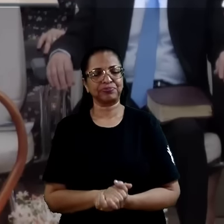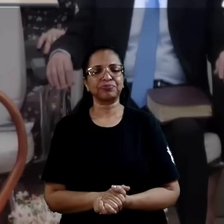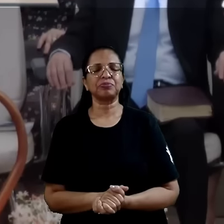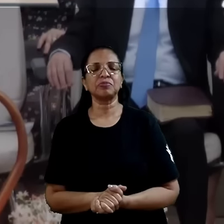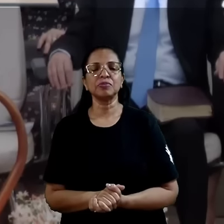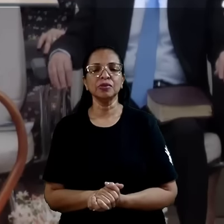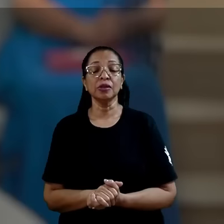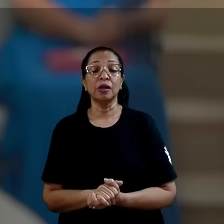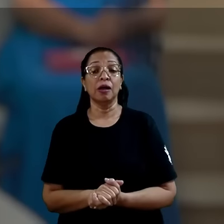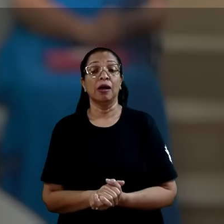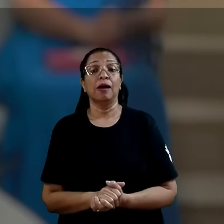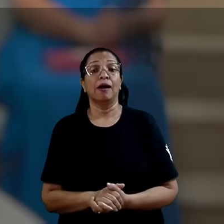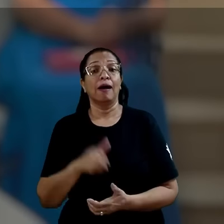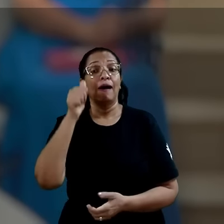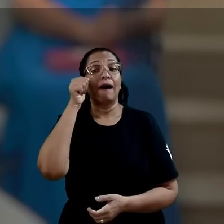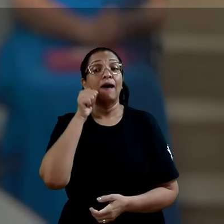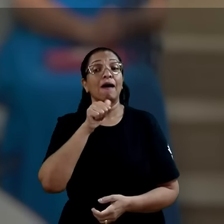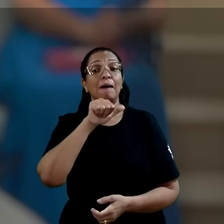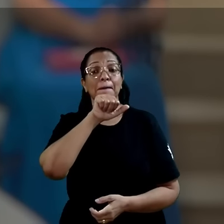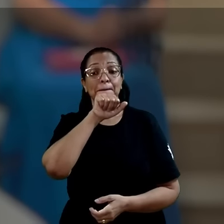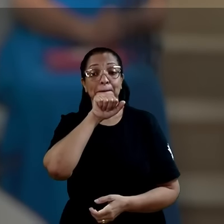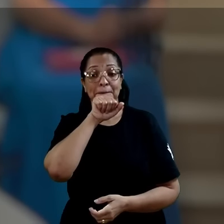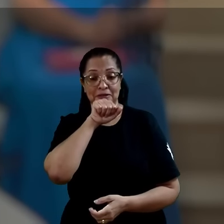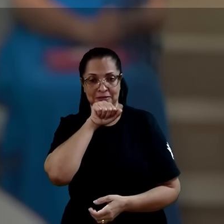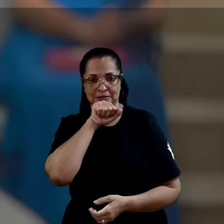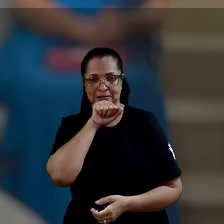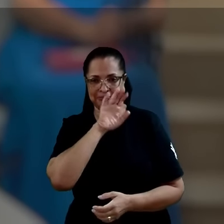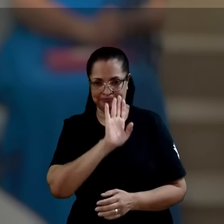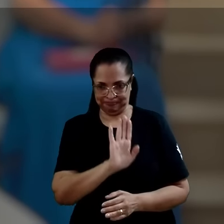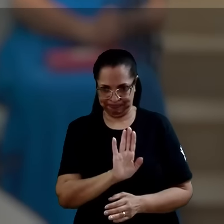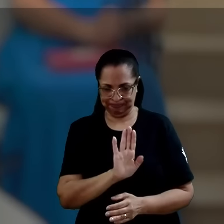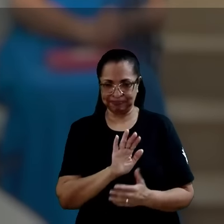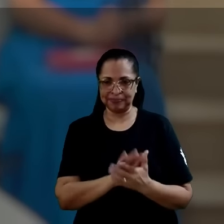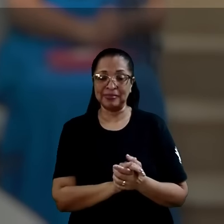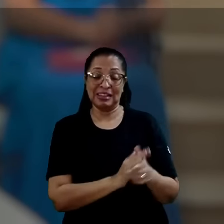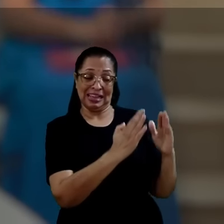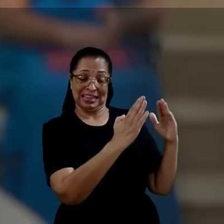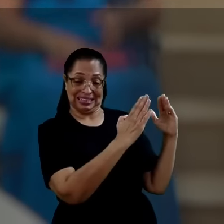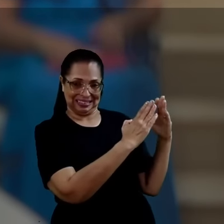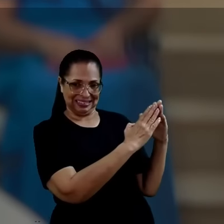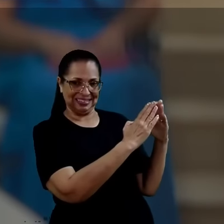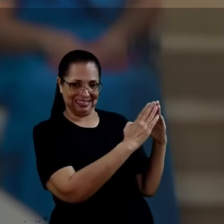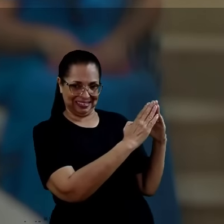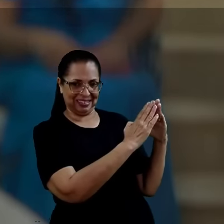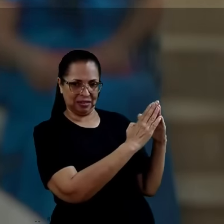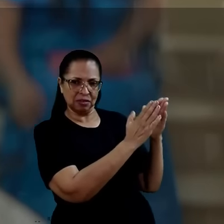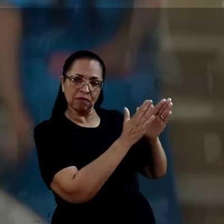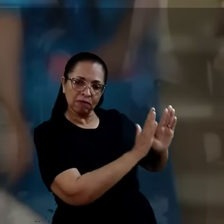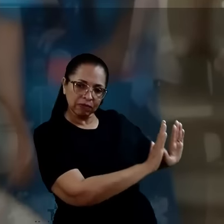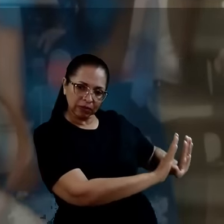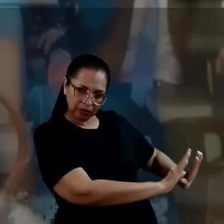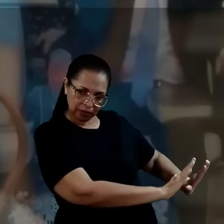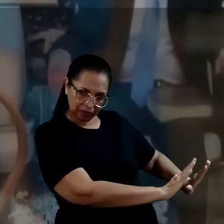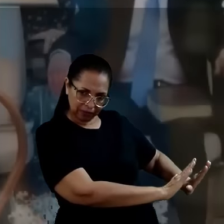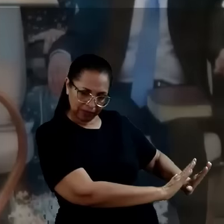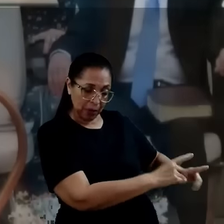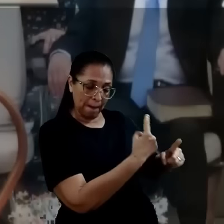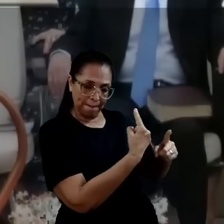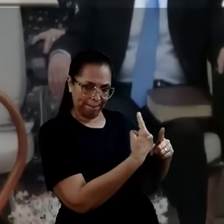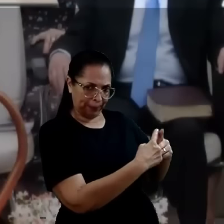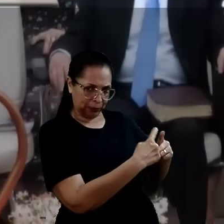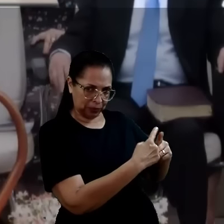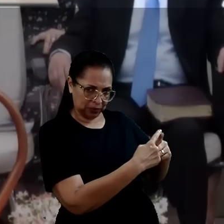apagada esperando ele entrar olha o que o Espírito de Deus vai fazer através de você recebe